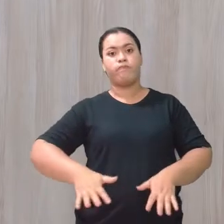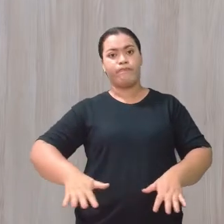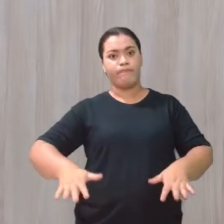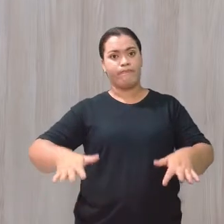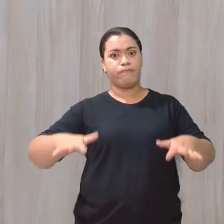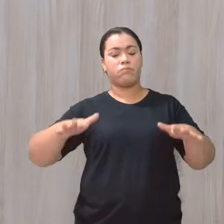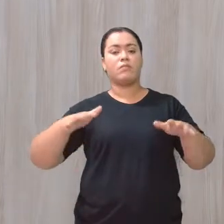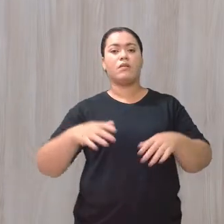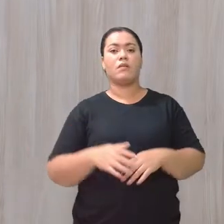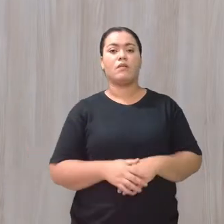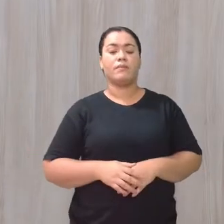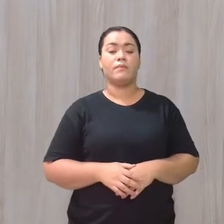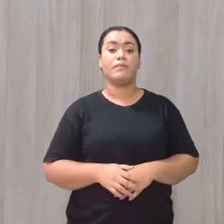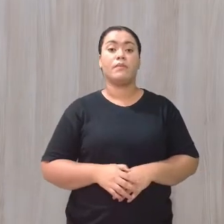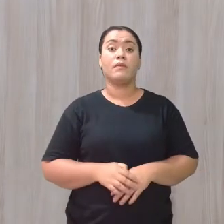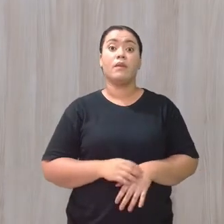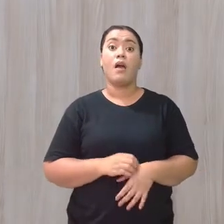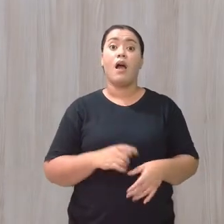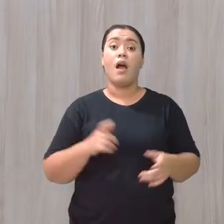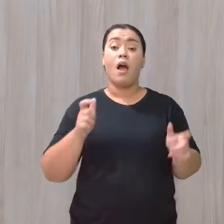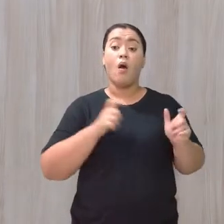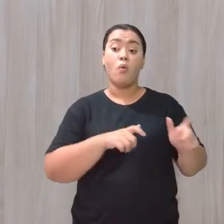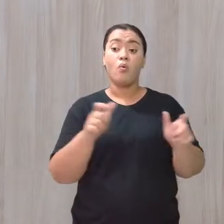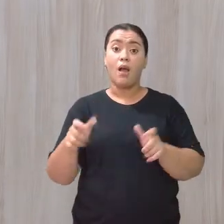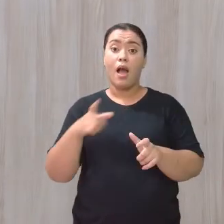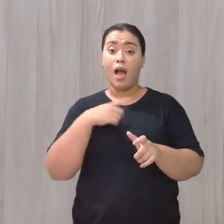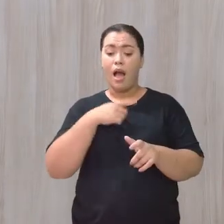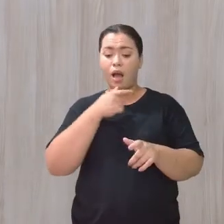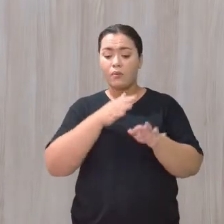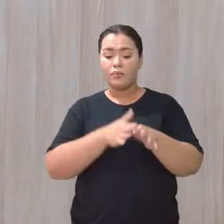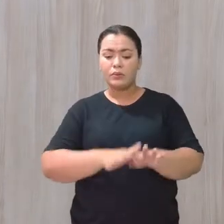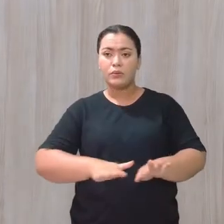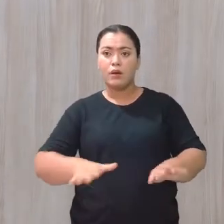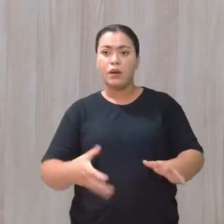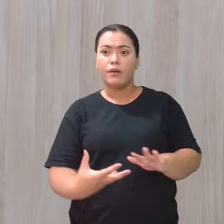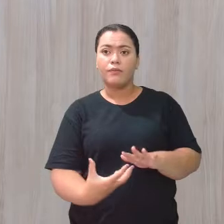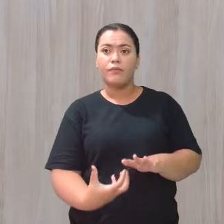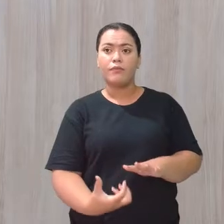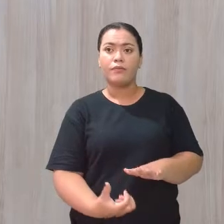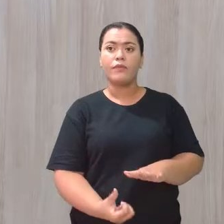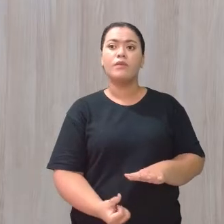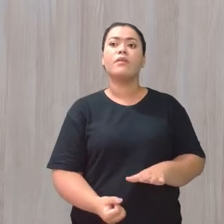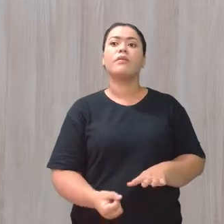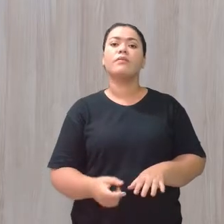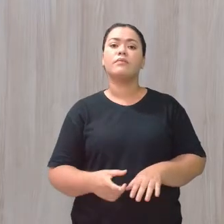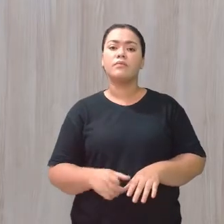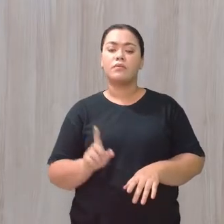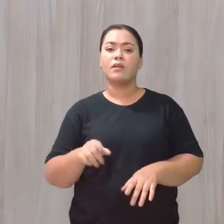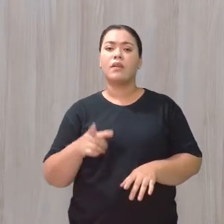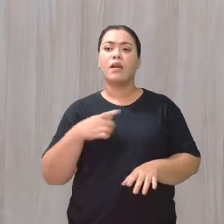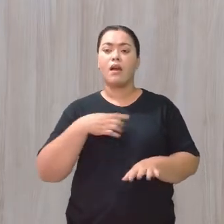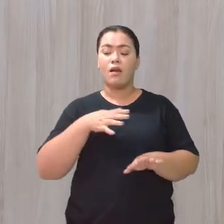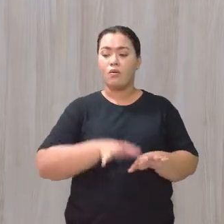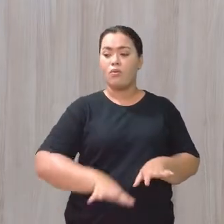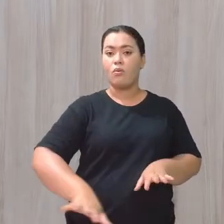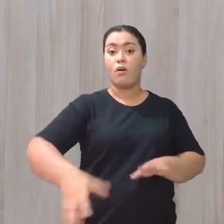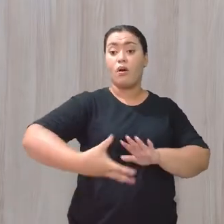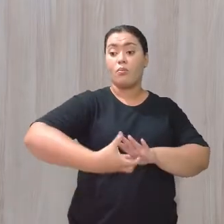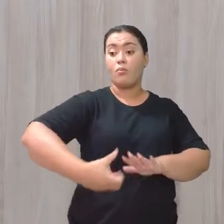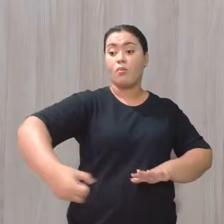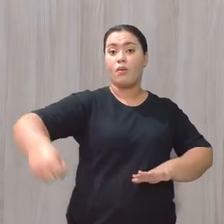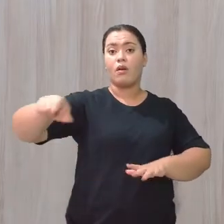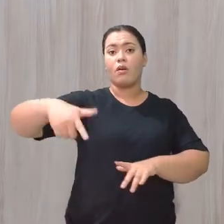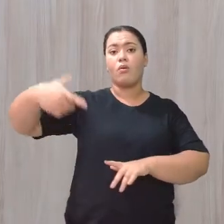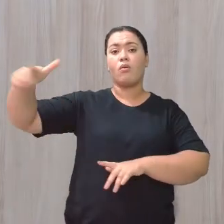essa água. Quando nos locais que está maré baixa, existem locais que essa água está indo para os locais de maré